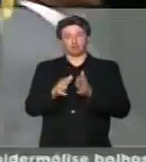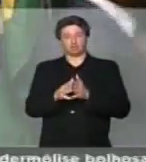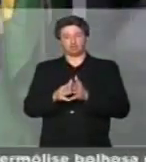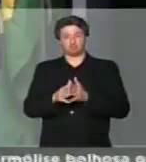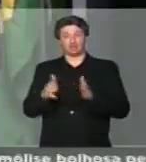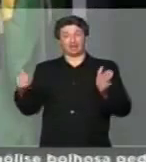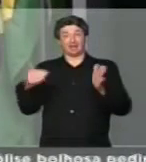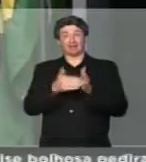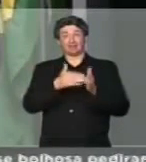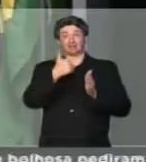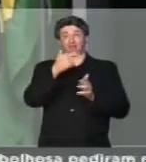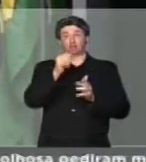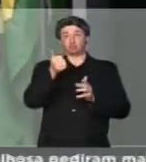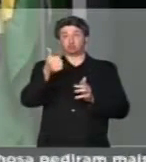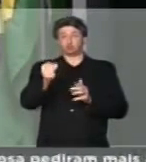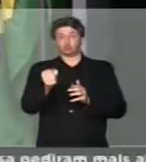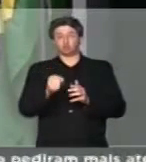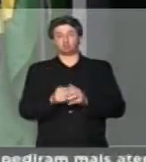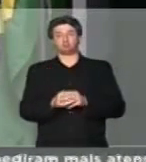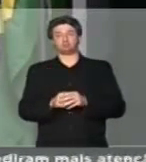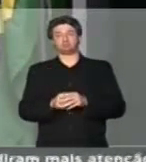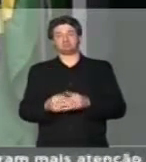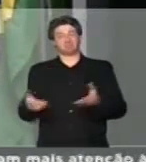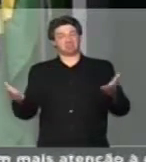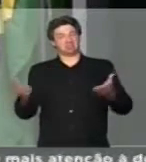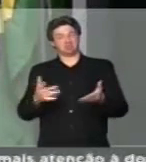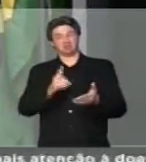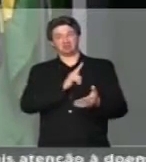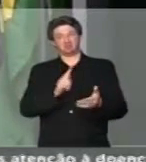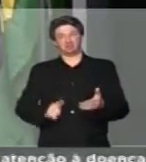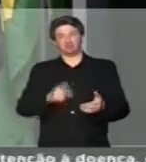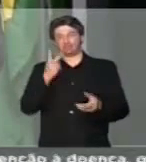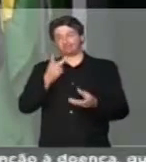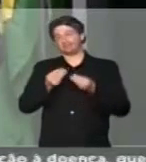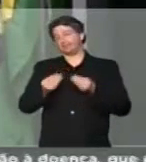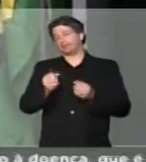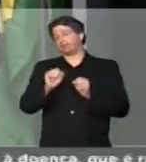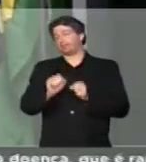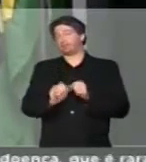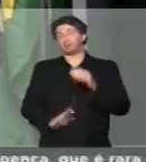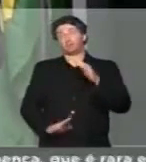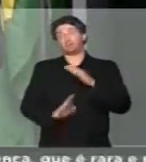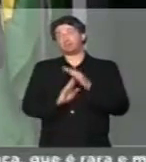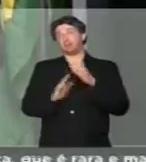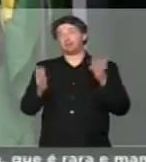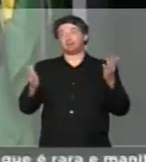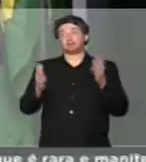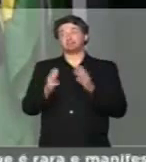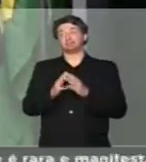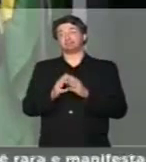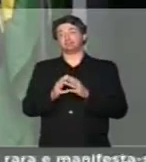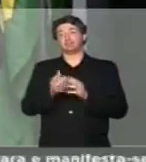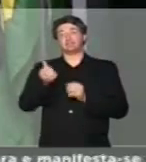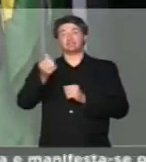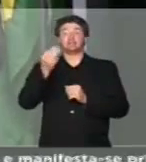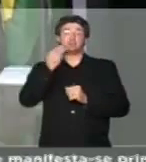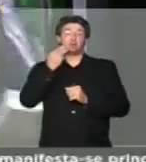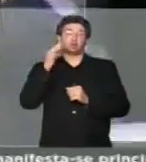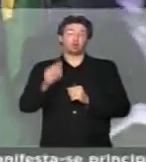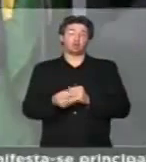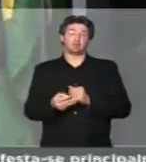até 2018. Agora o governo diz que só poderá oferecer no máximo metade desse